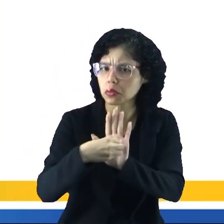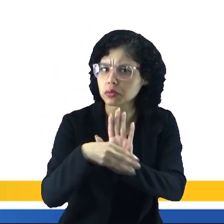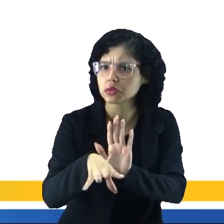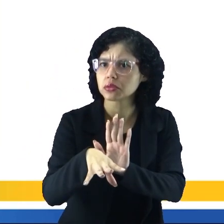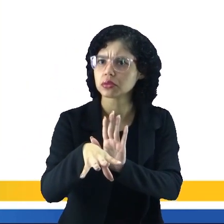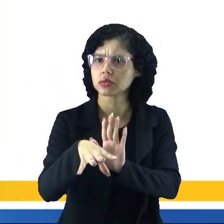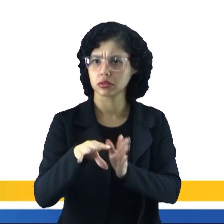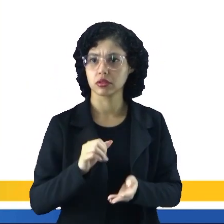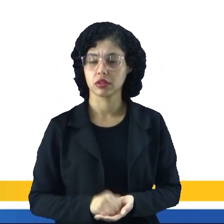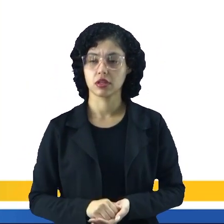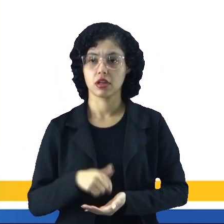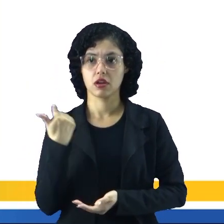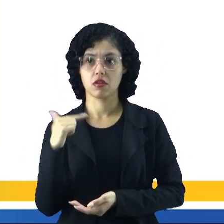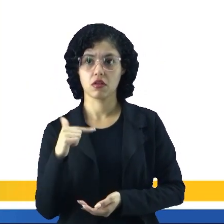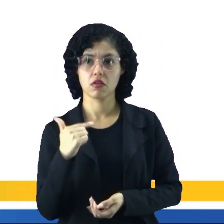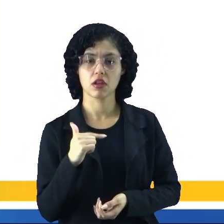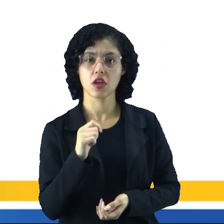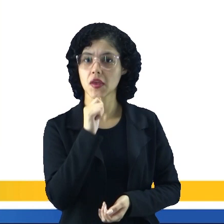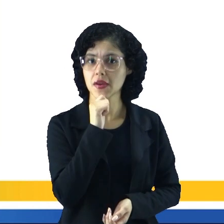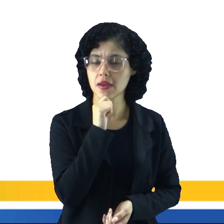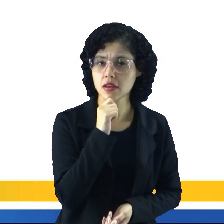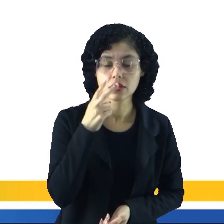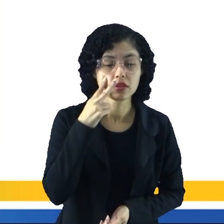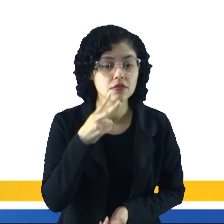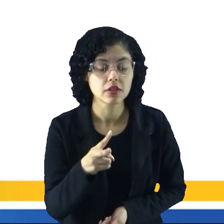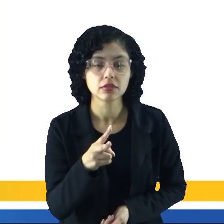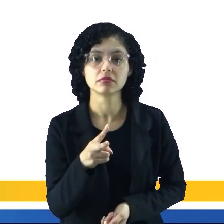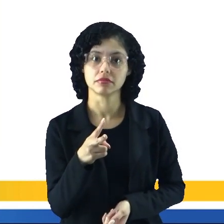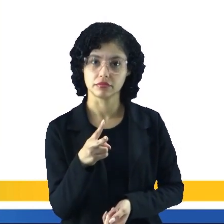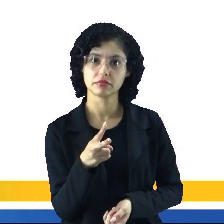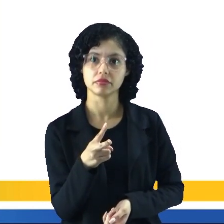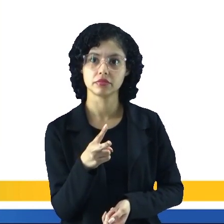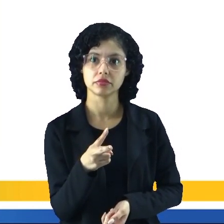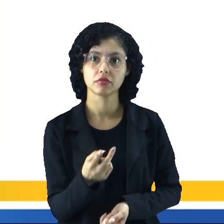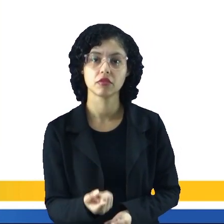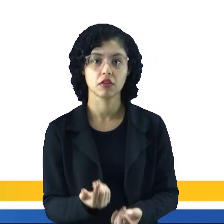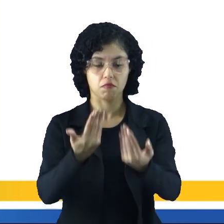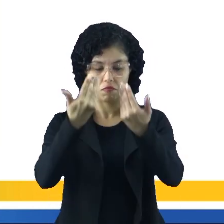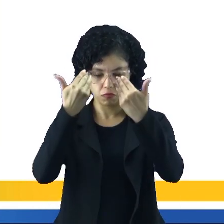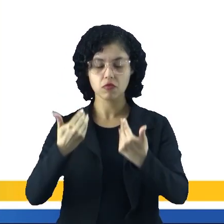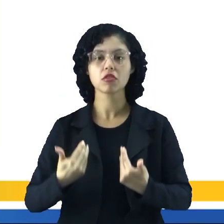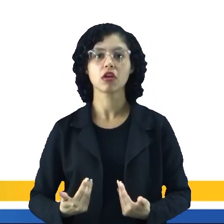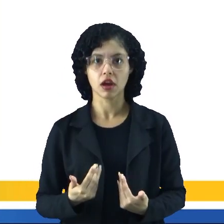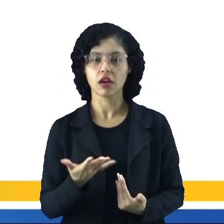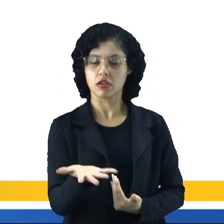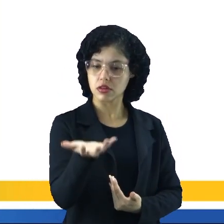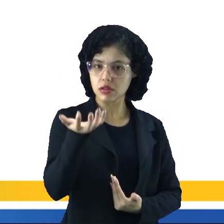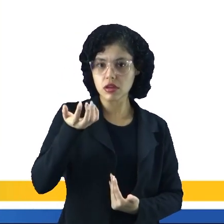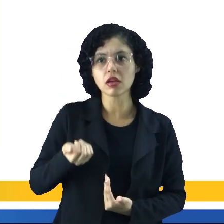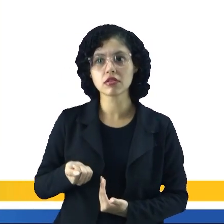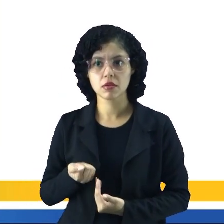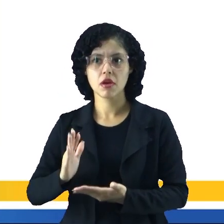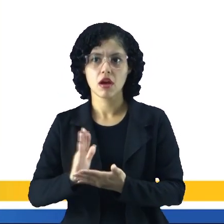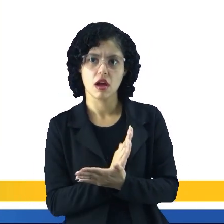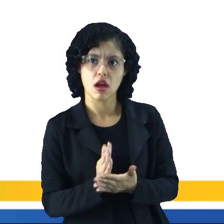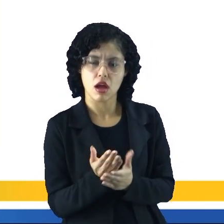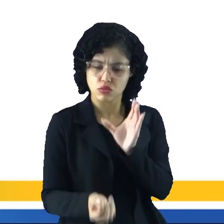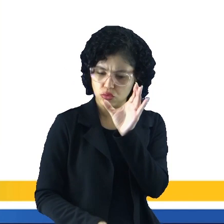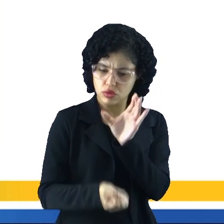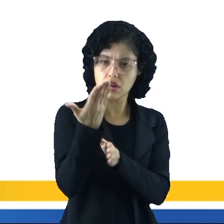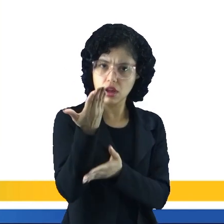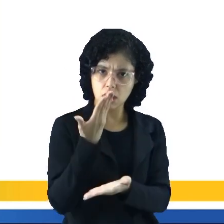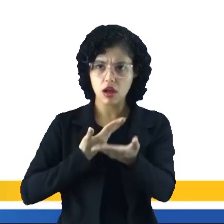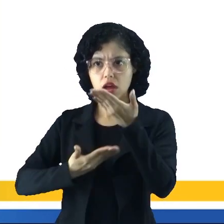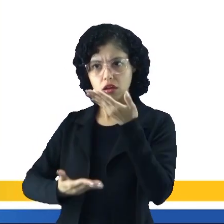sociais desprovidas da capacidade de verem e serem vistas de receber gerar